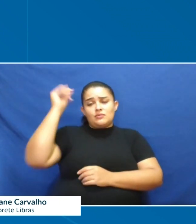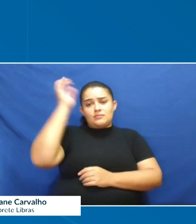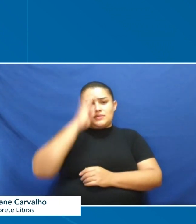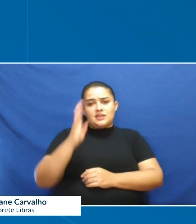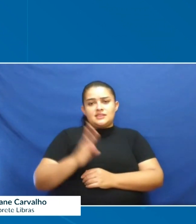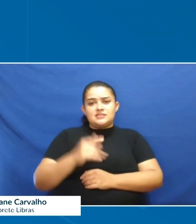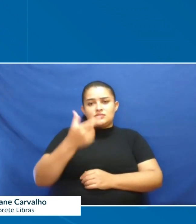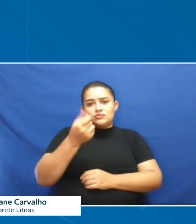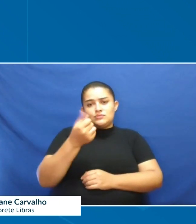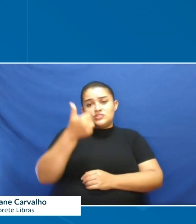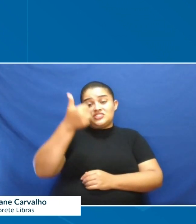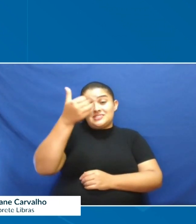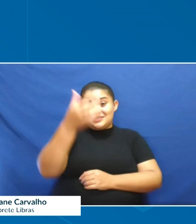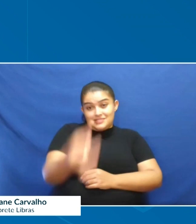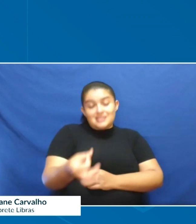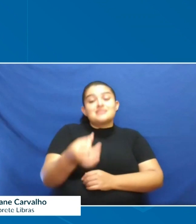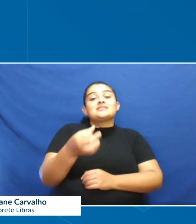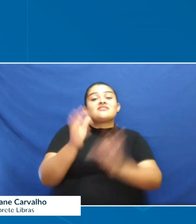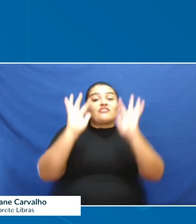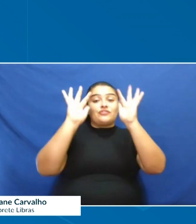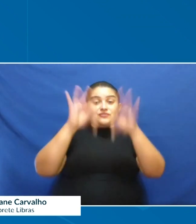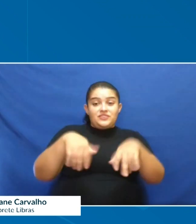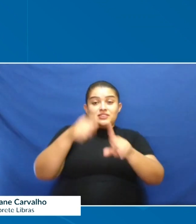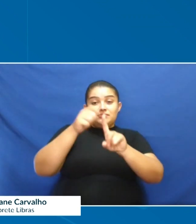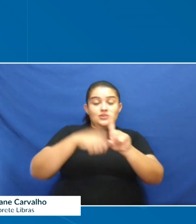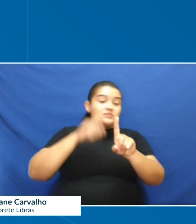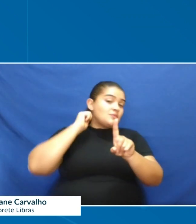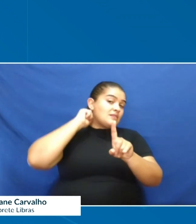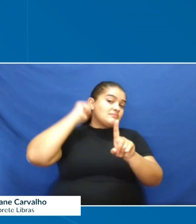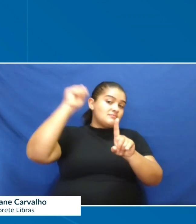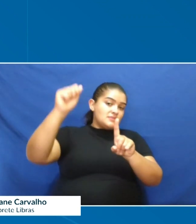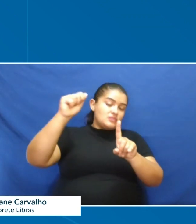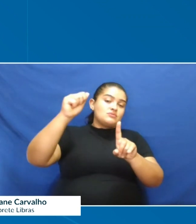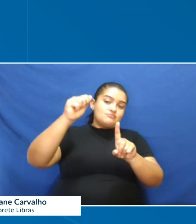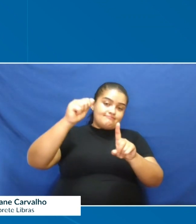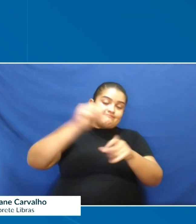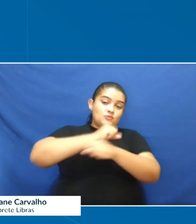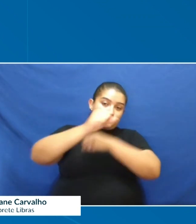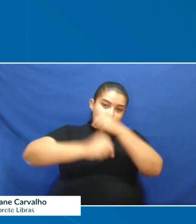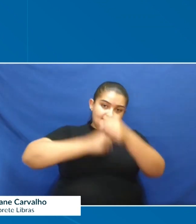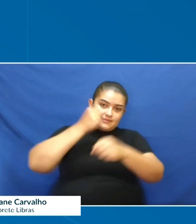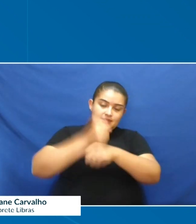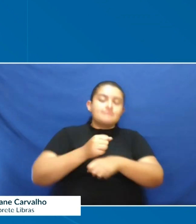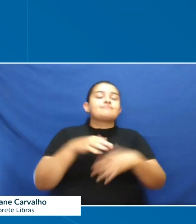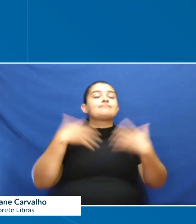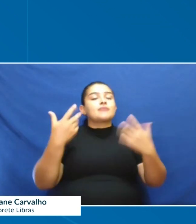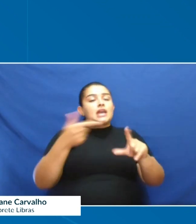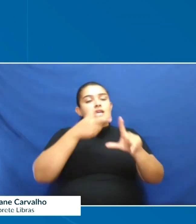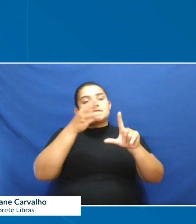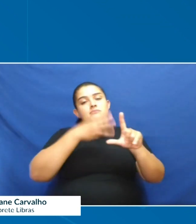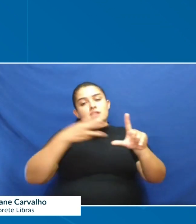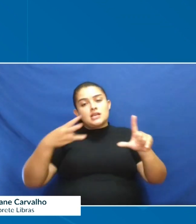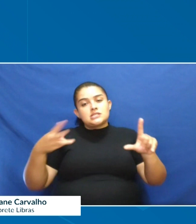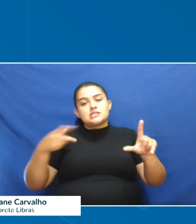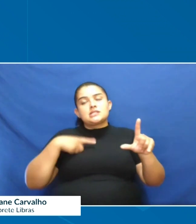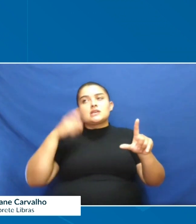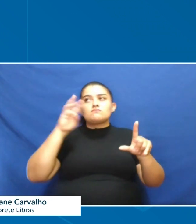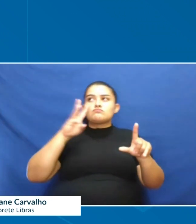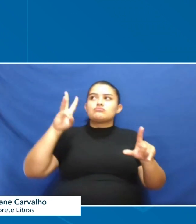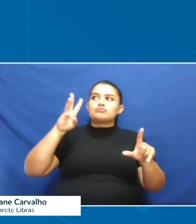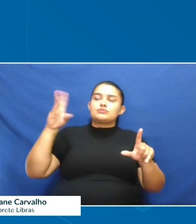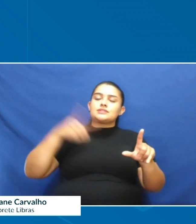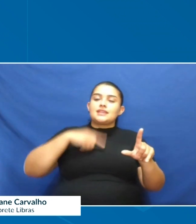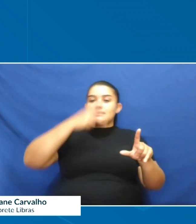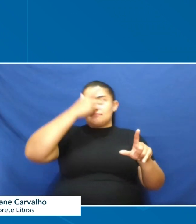agora do próximo ano, onde, através dessa plataforma, uma série de fornecedores, ou seja,